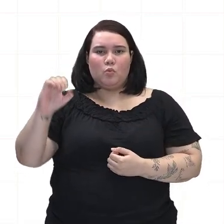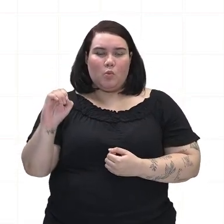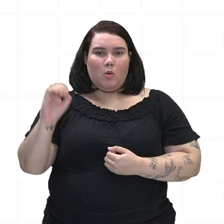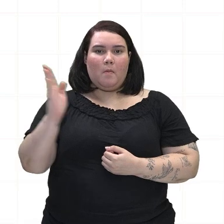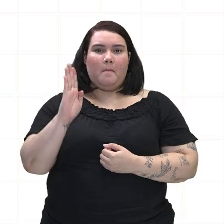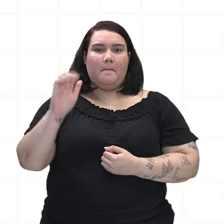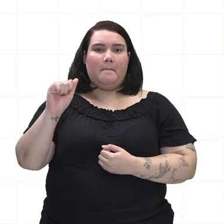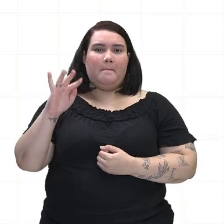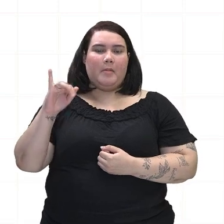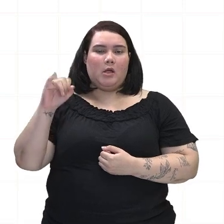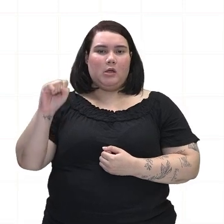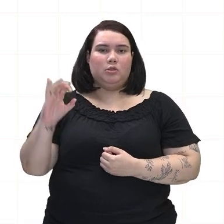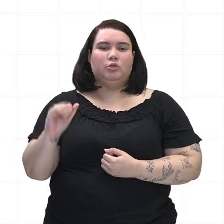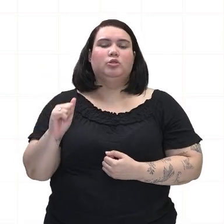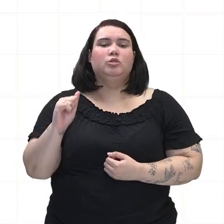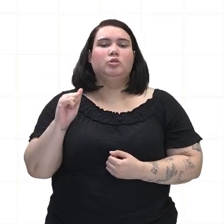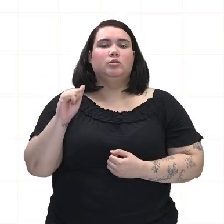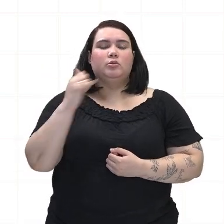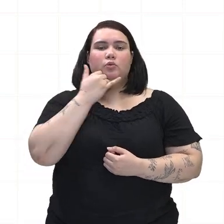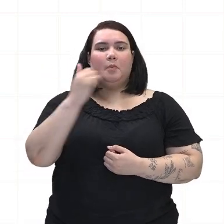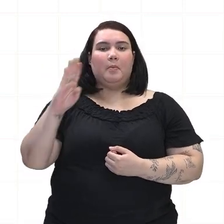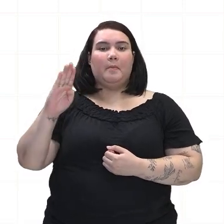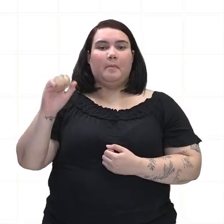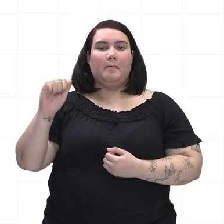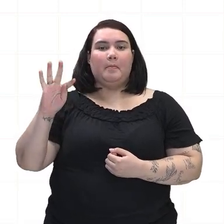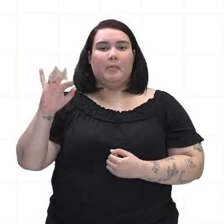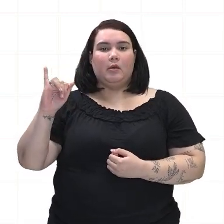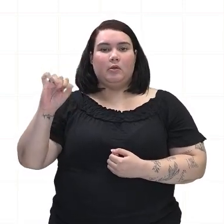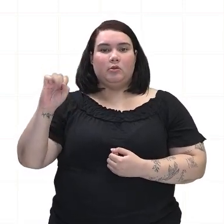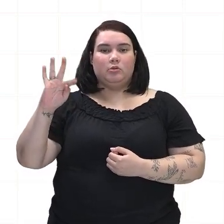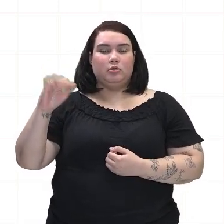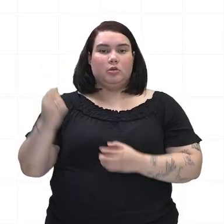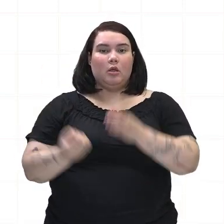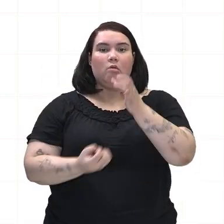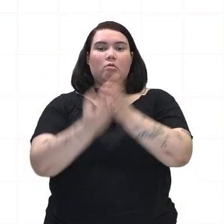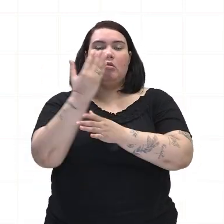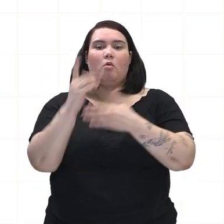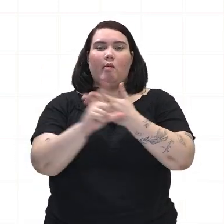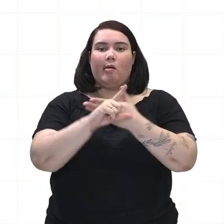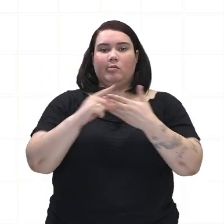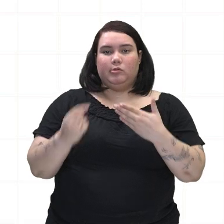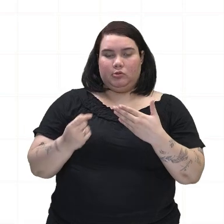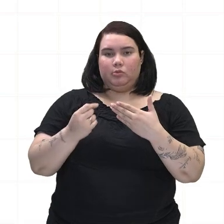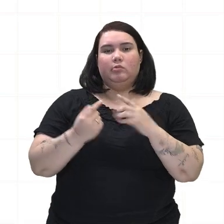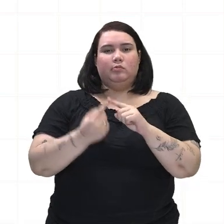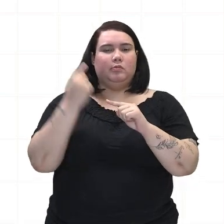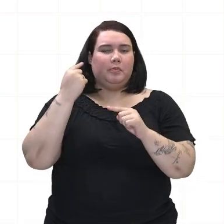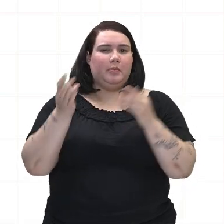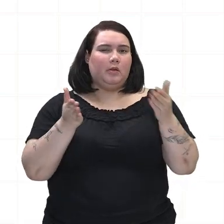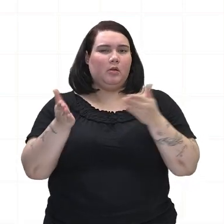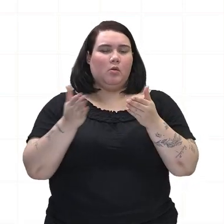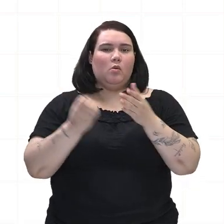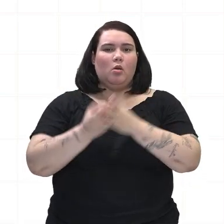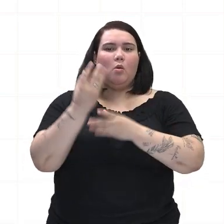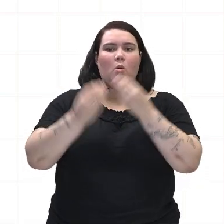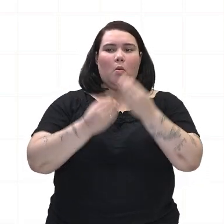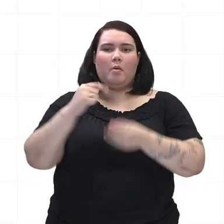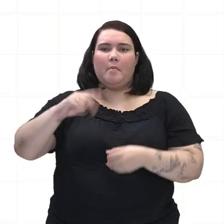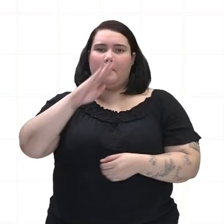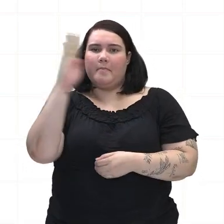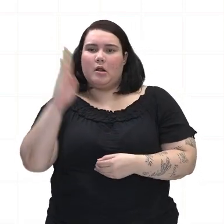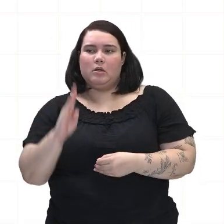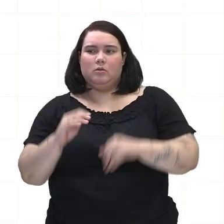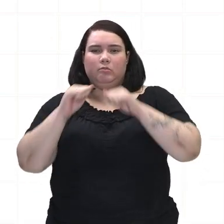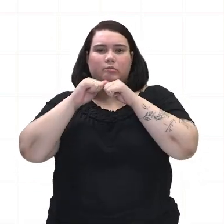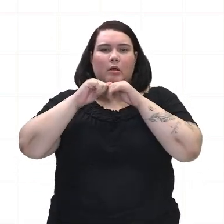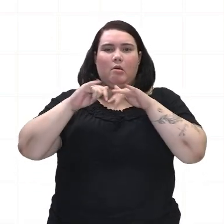ele vai escrever um artigo falando justamente sobre esse processo de branqueamento do Brasil, tá? E vai ilustrar esse artigo,